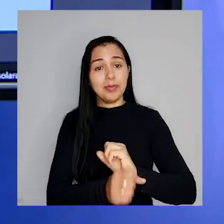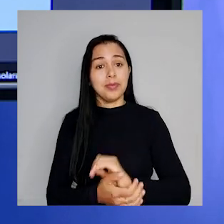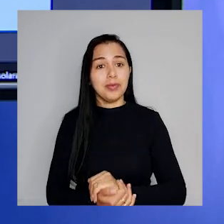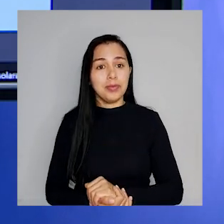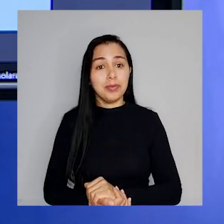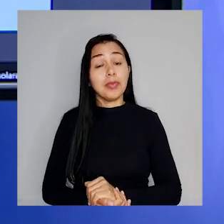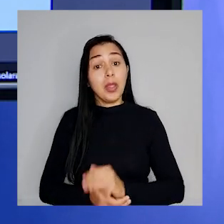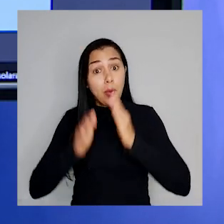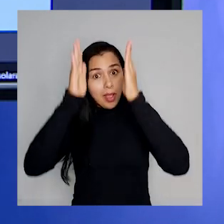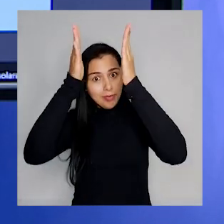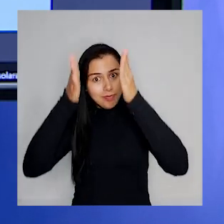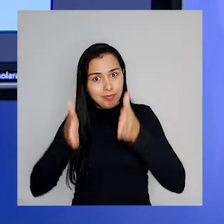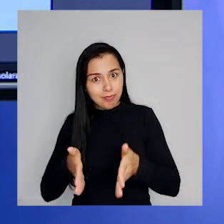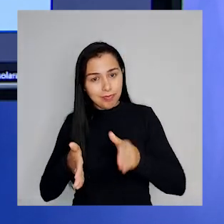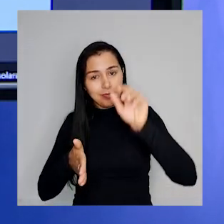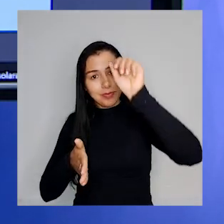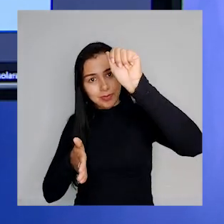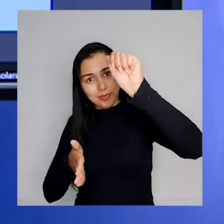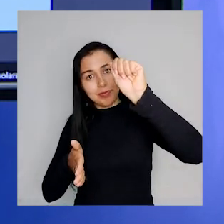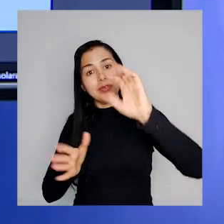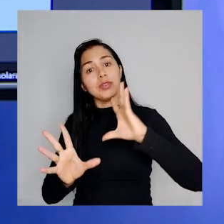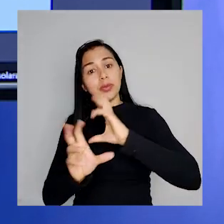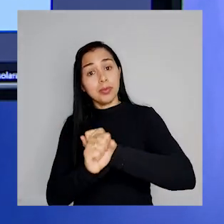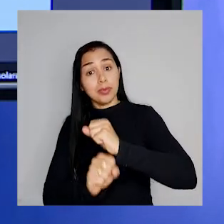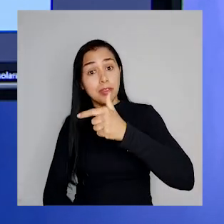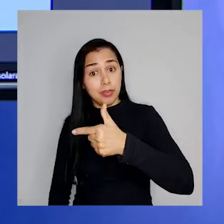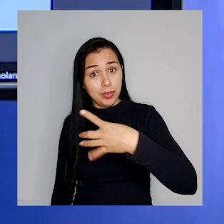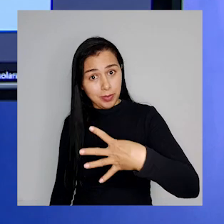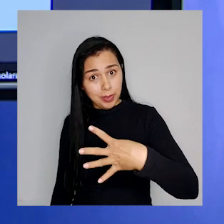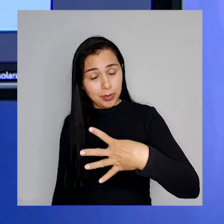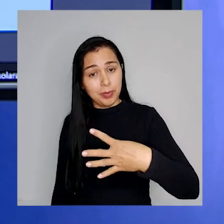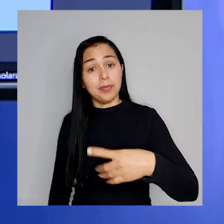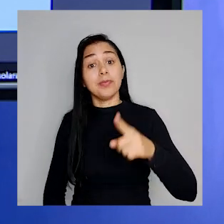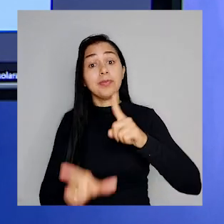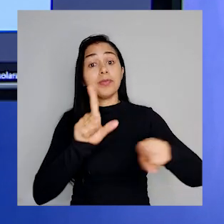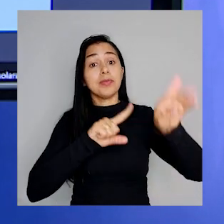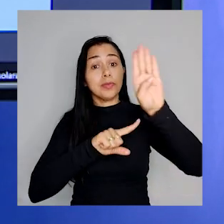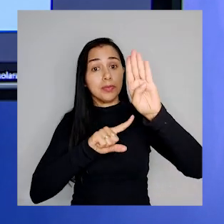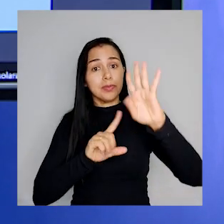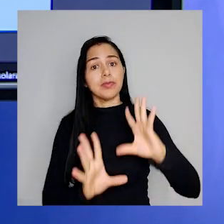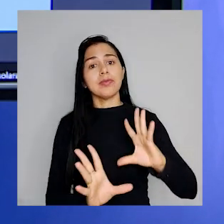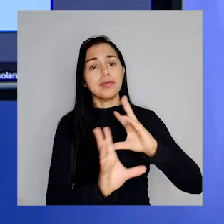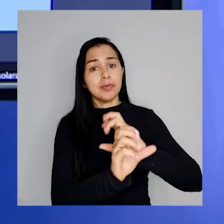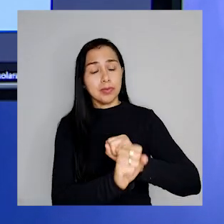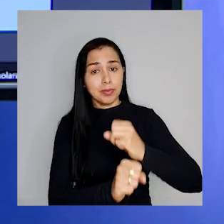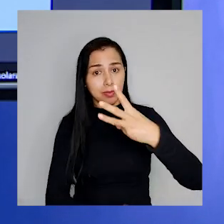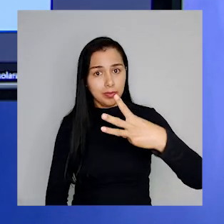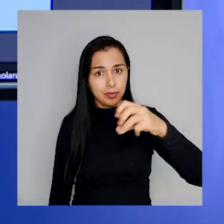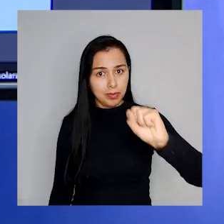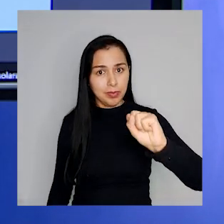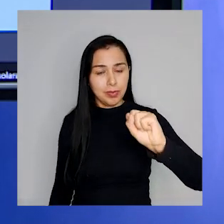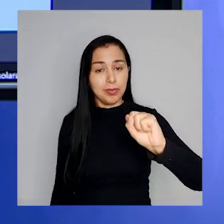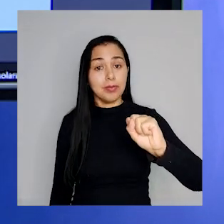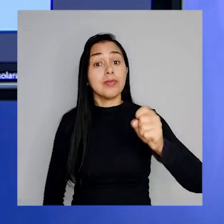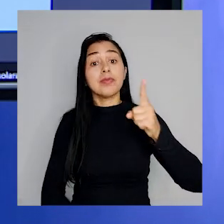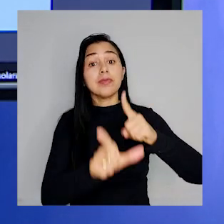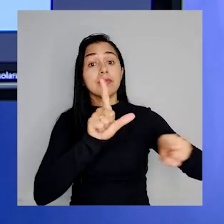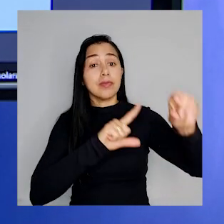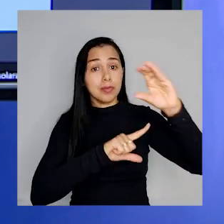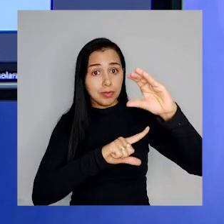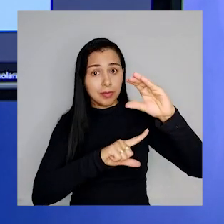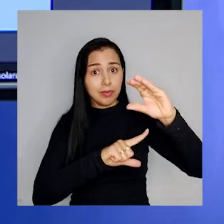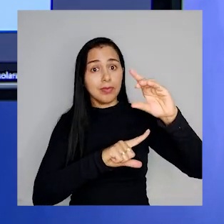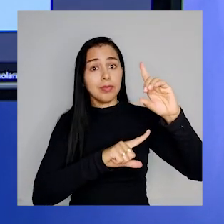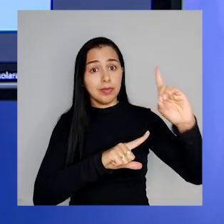né? Totalizando aí um total de ponto entre os itens, 24 pontos para os itens A, 38 pontos para o